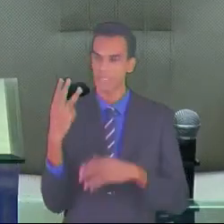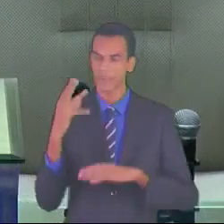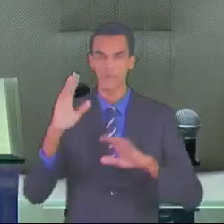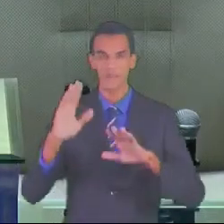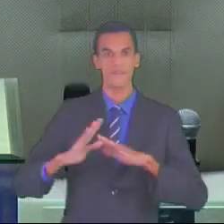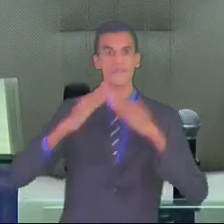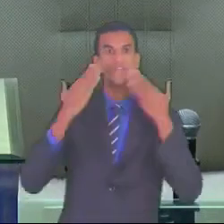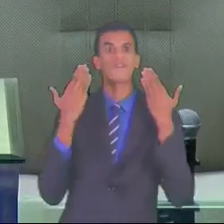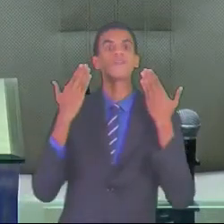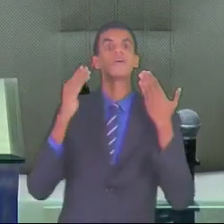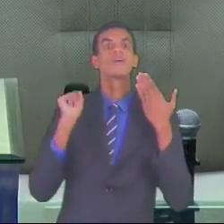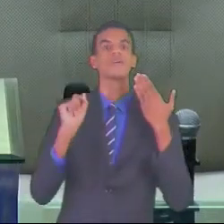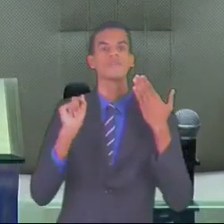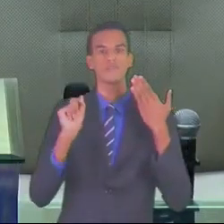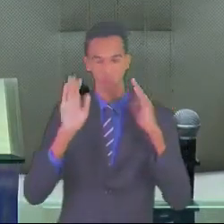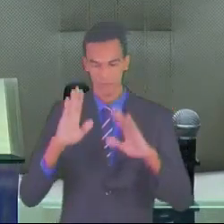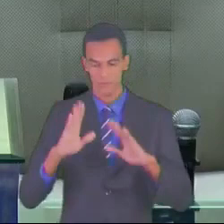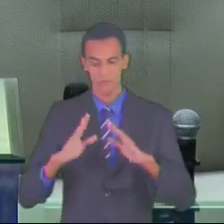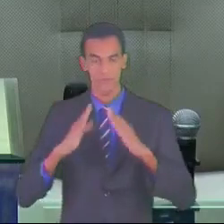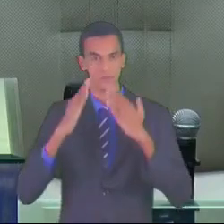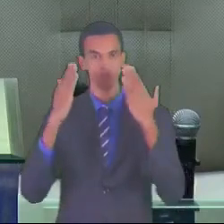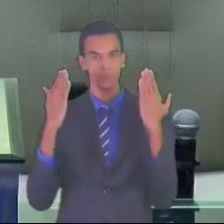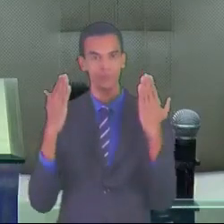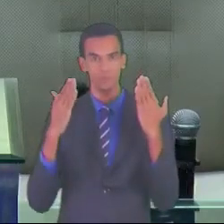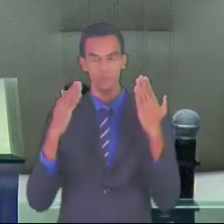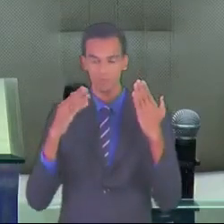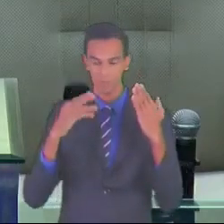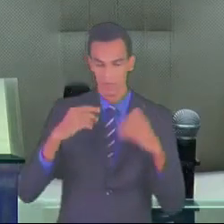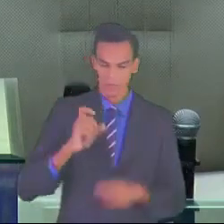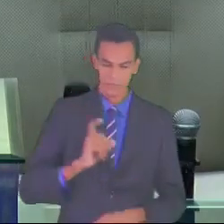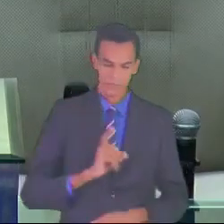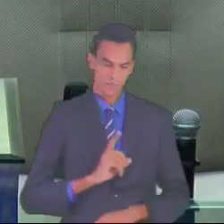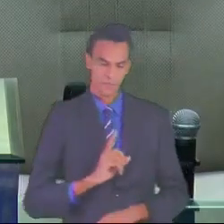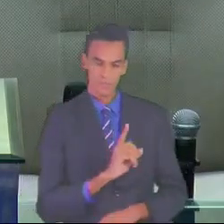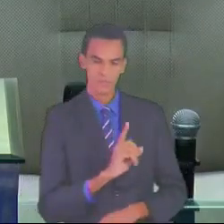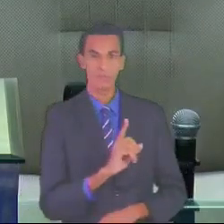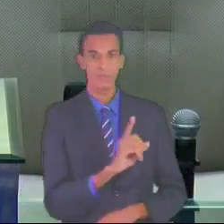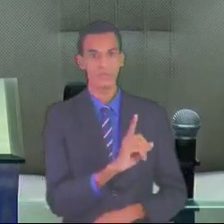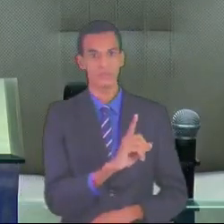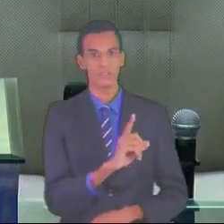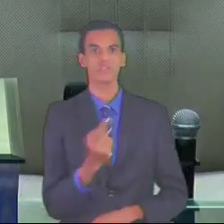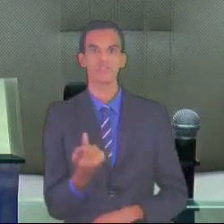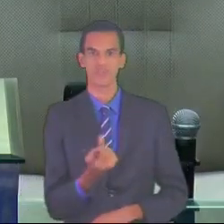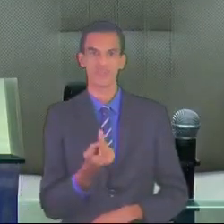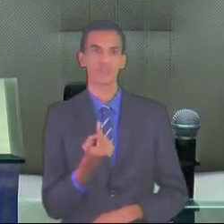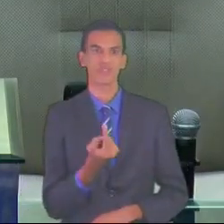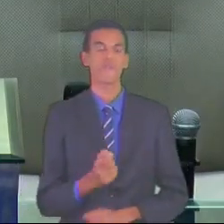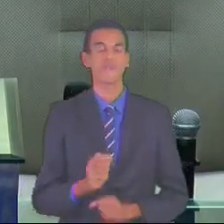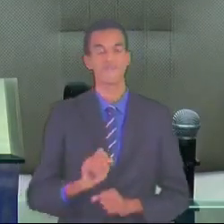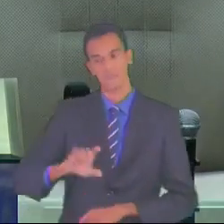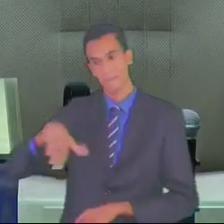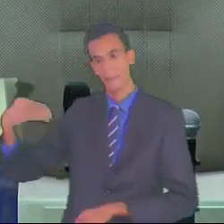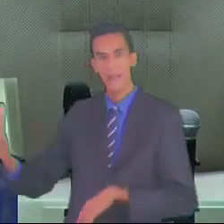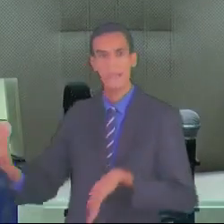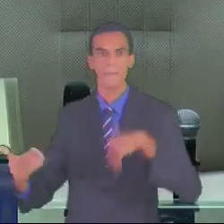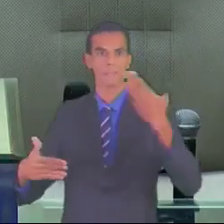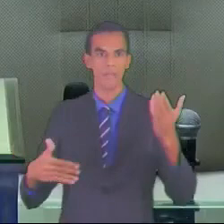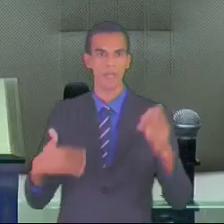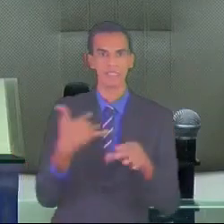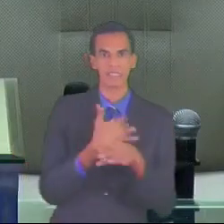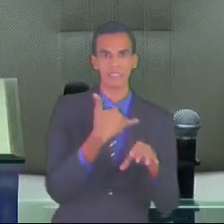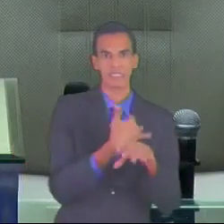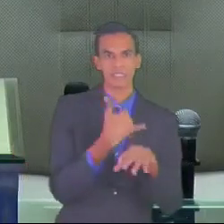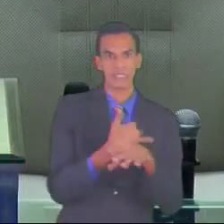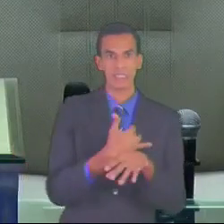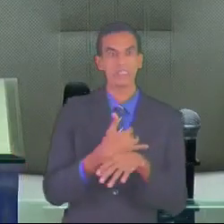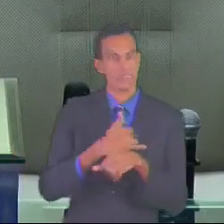considerada festa dos peregrinos. Qualquer judeu que estivesse em qualquer cidade fora de Jerusalém,